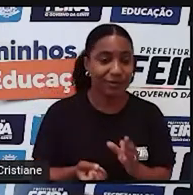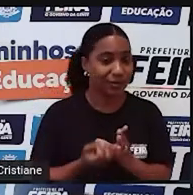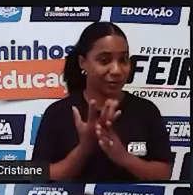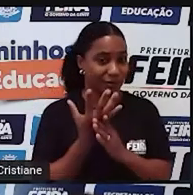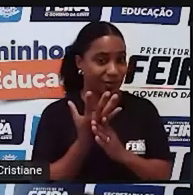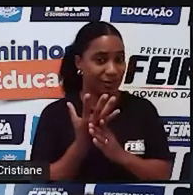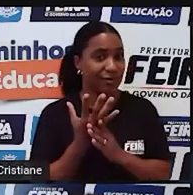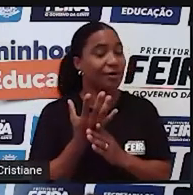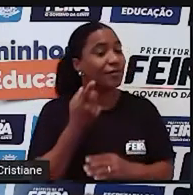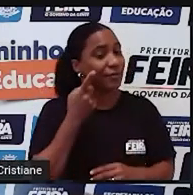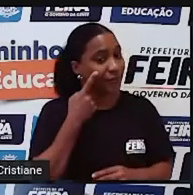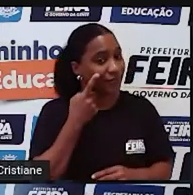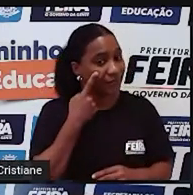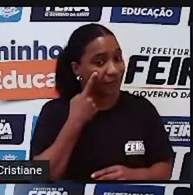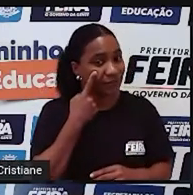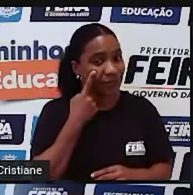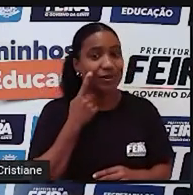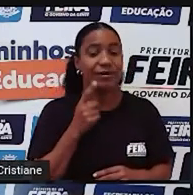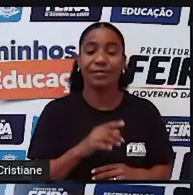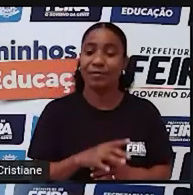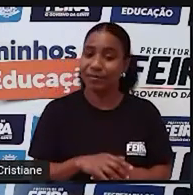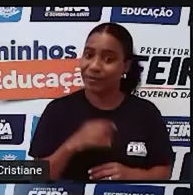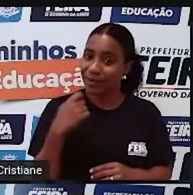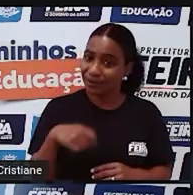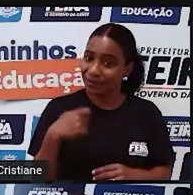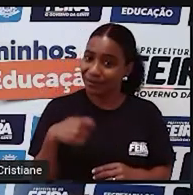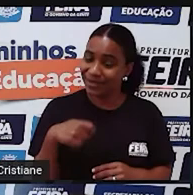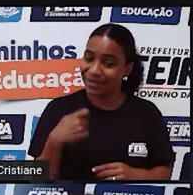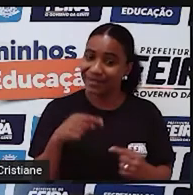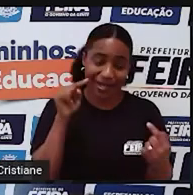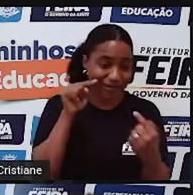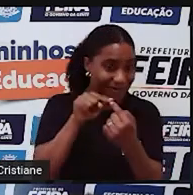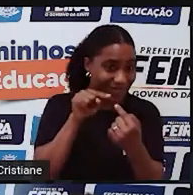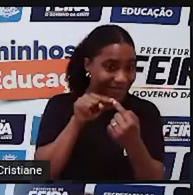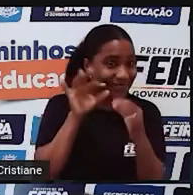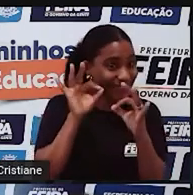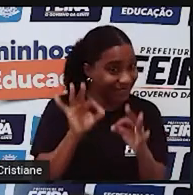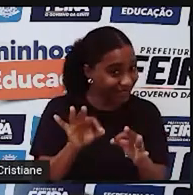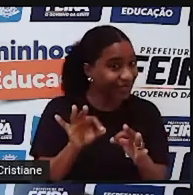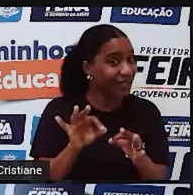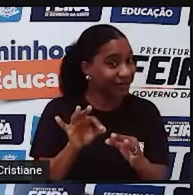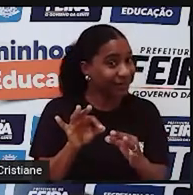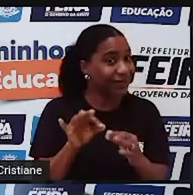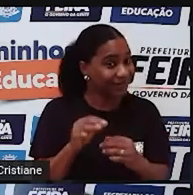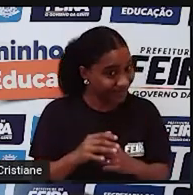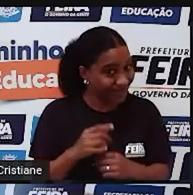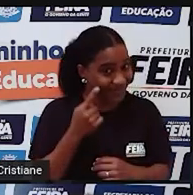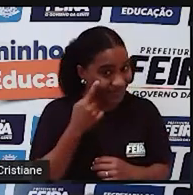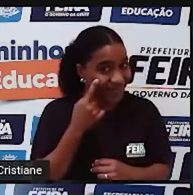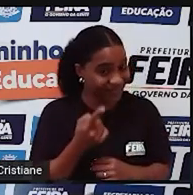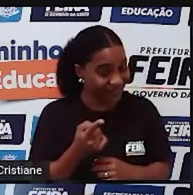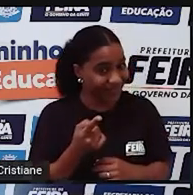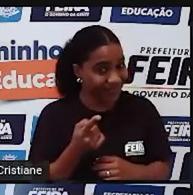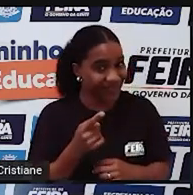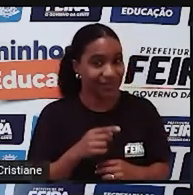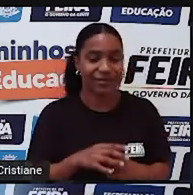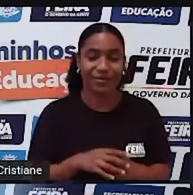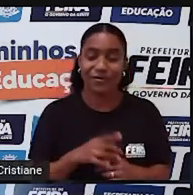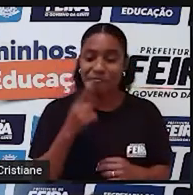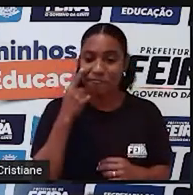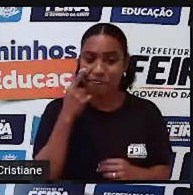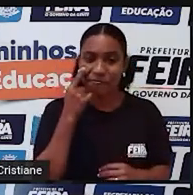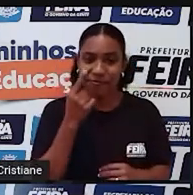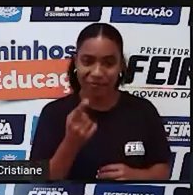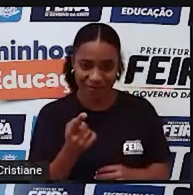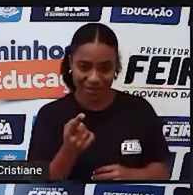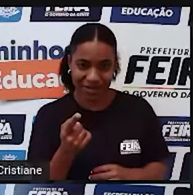pode acertar na toupeira que tiver uma expressão de saudação, ok? Aquelas que a gente